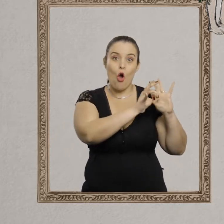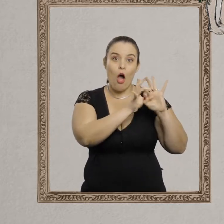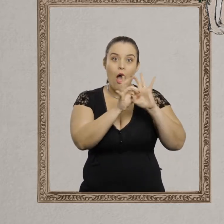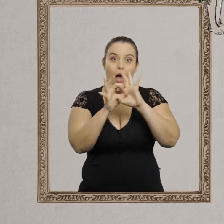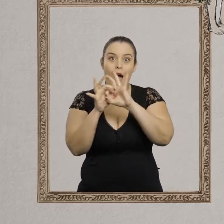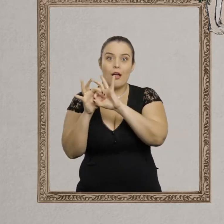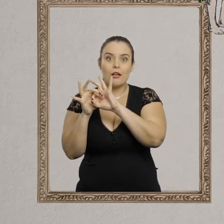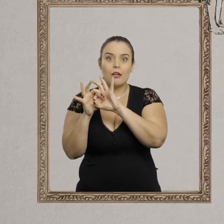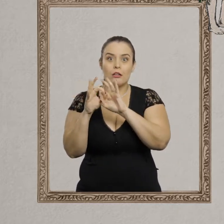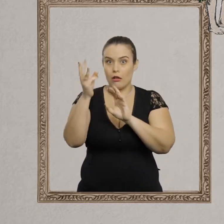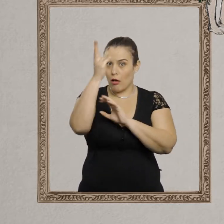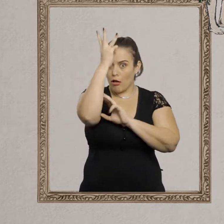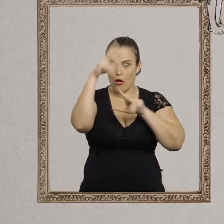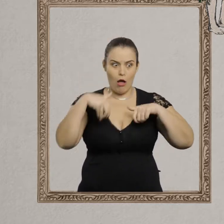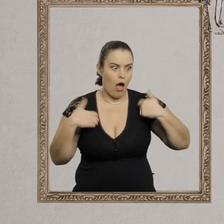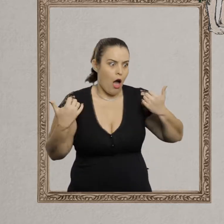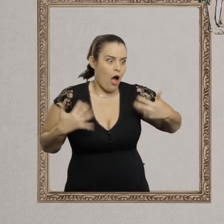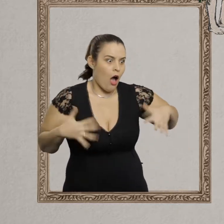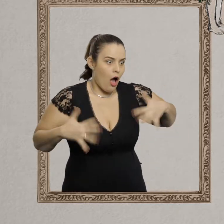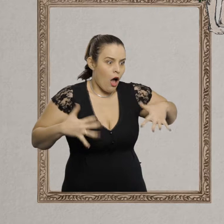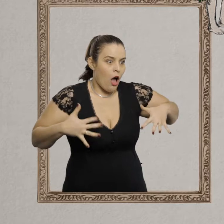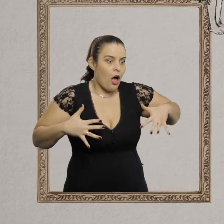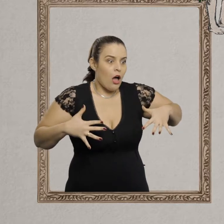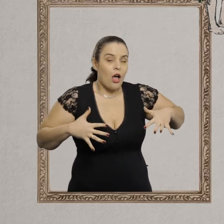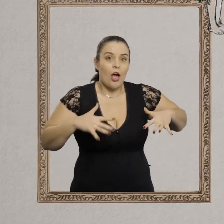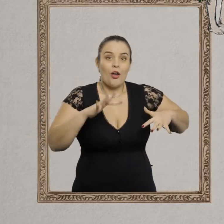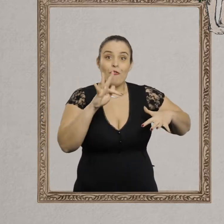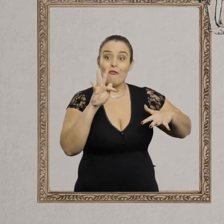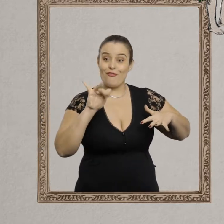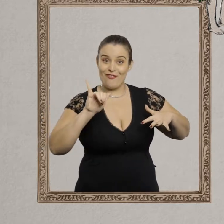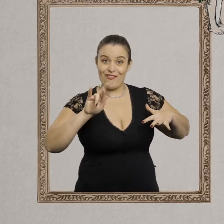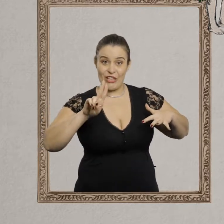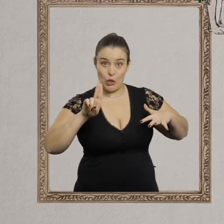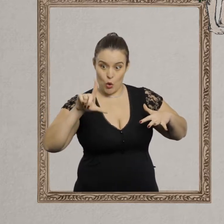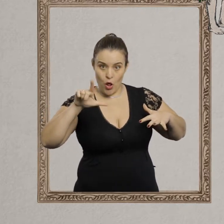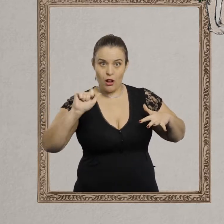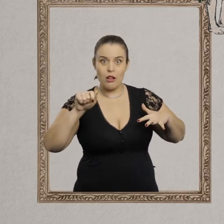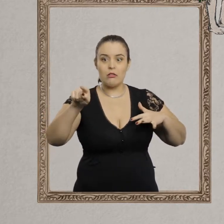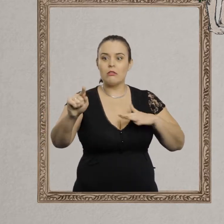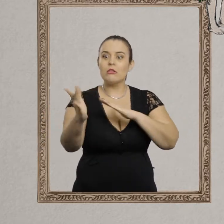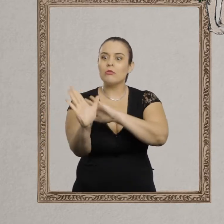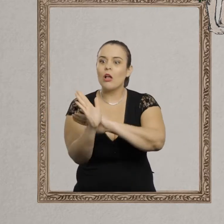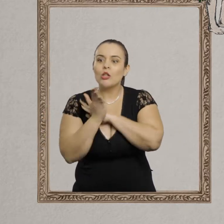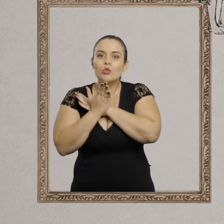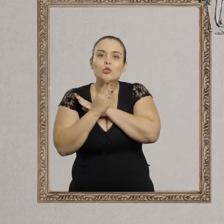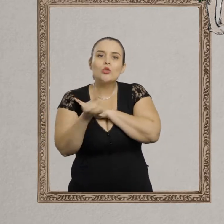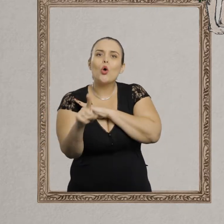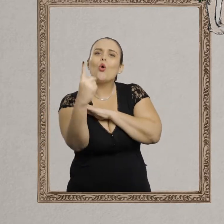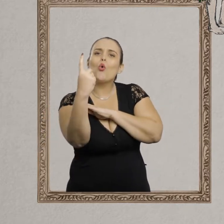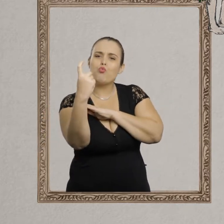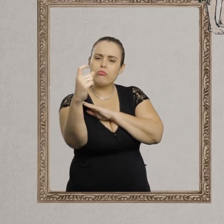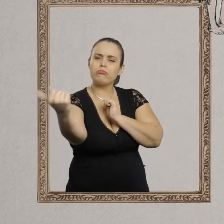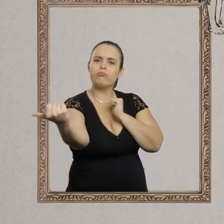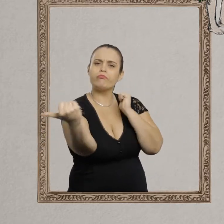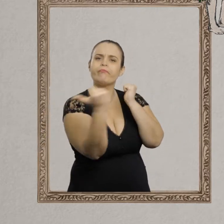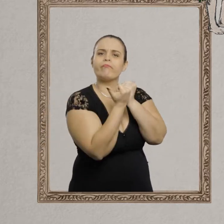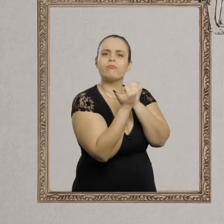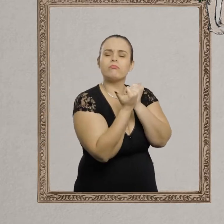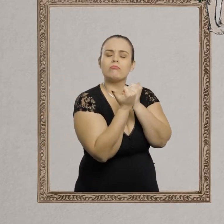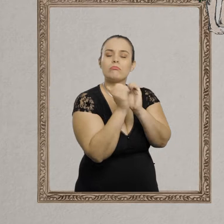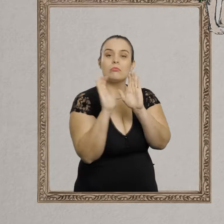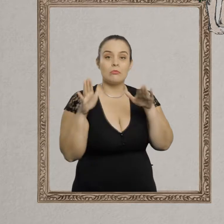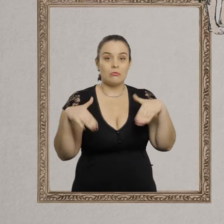as correntes. Wendy ficou assustada e pediu ajuda para o Firula. Firula foi o único que defendeu